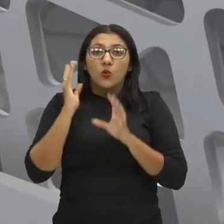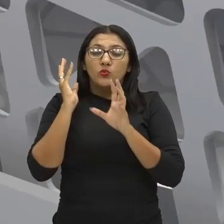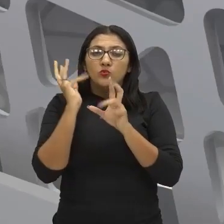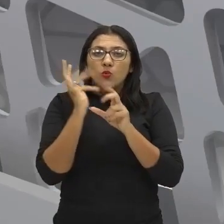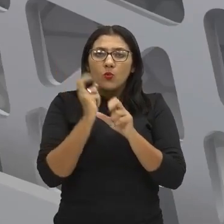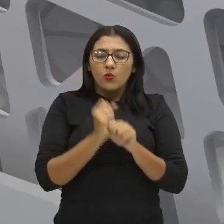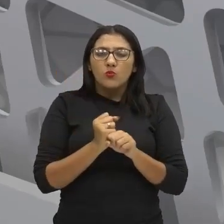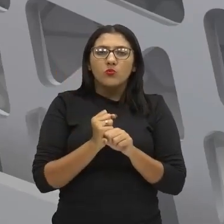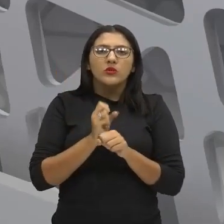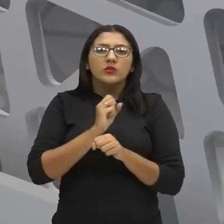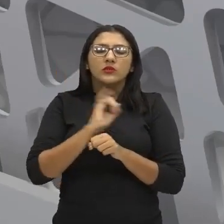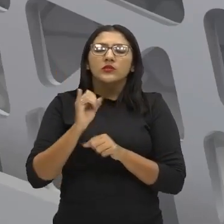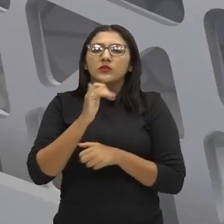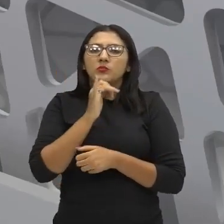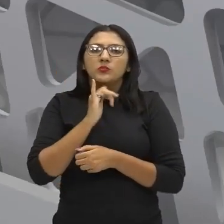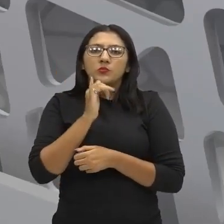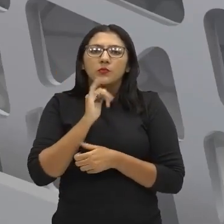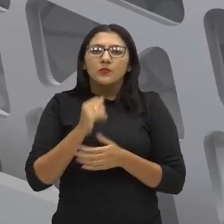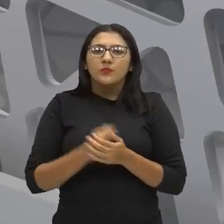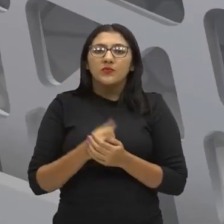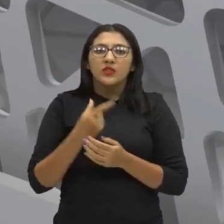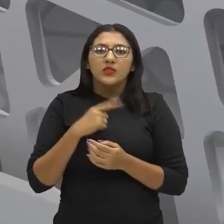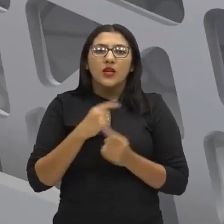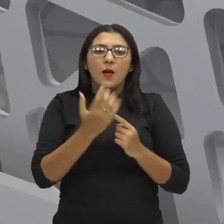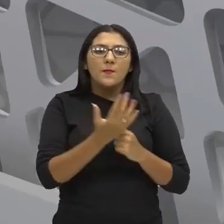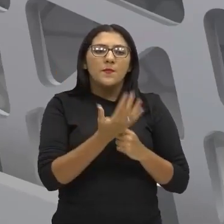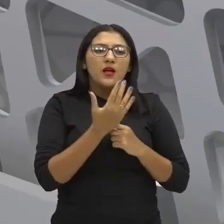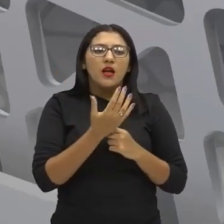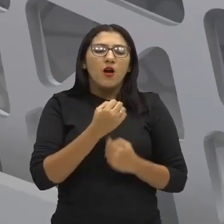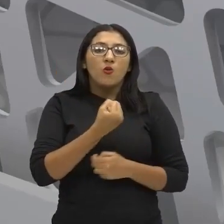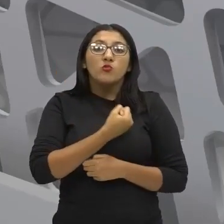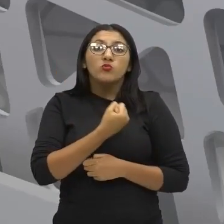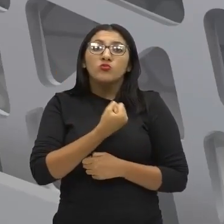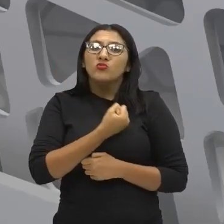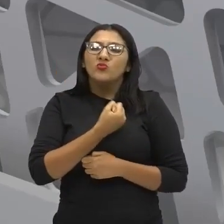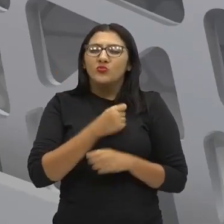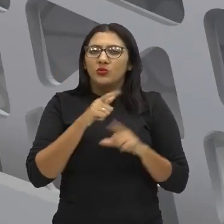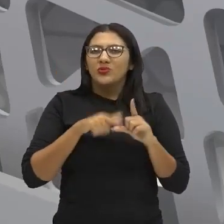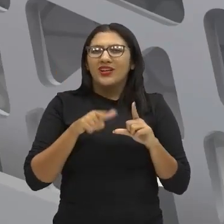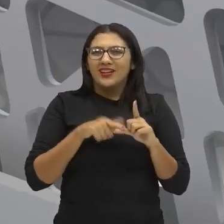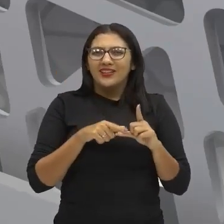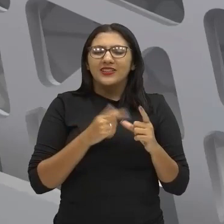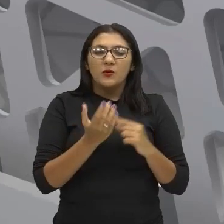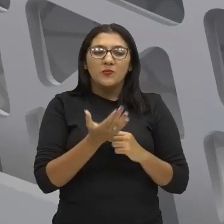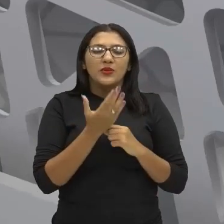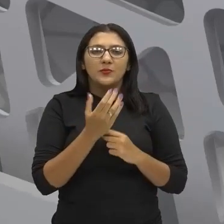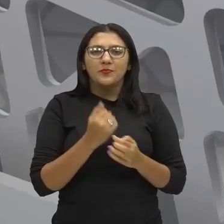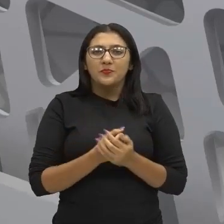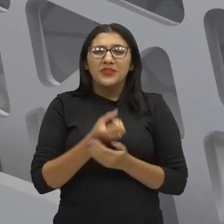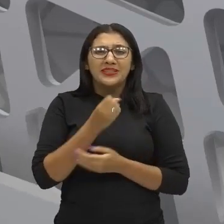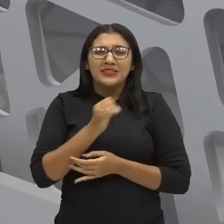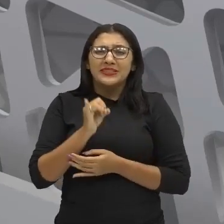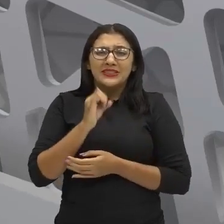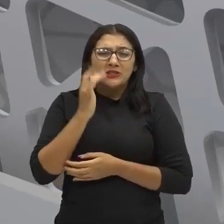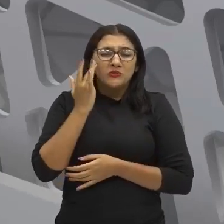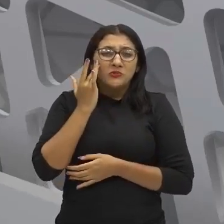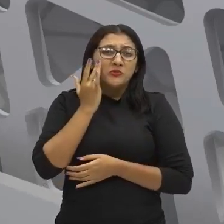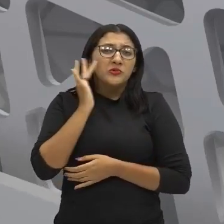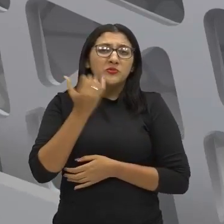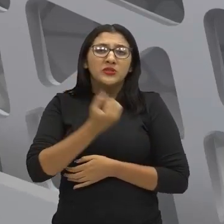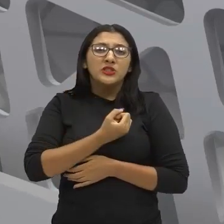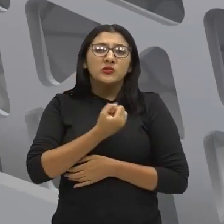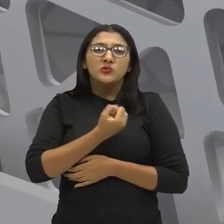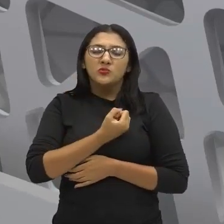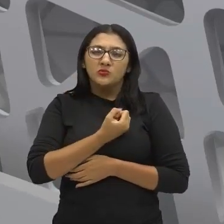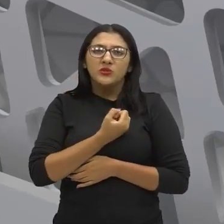resolve quando é informado o valor da letra. Se você não souber o valor da letra, o que